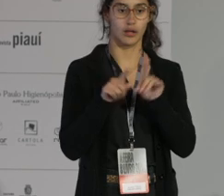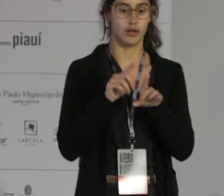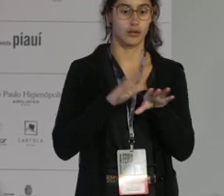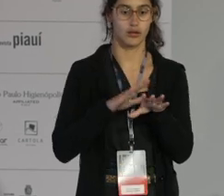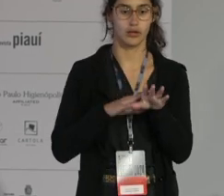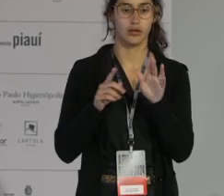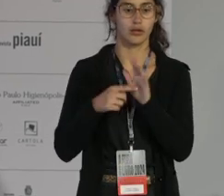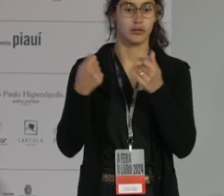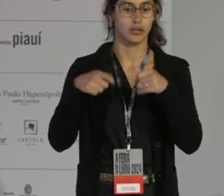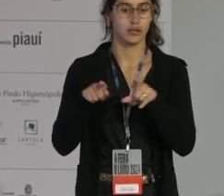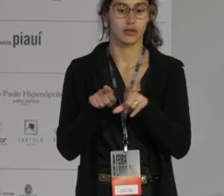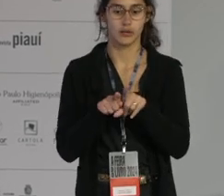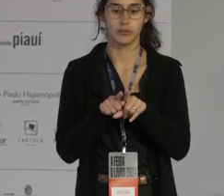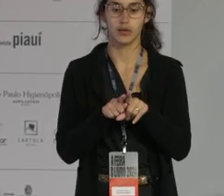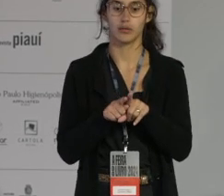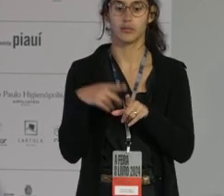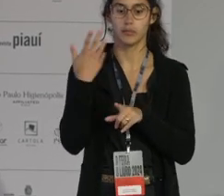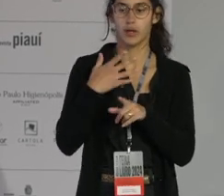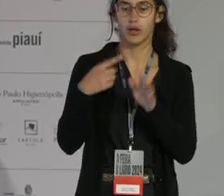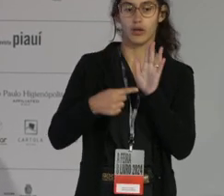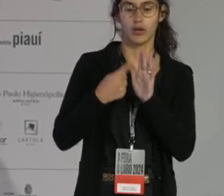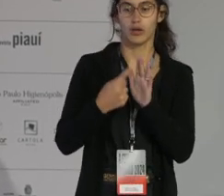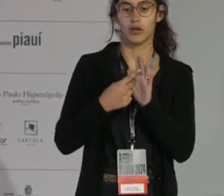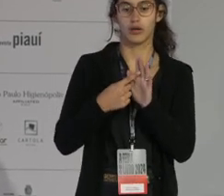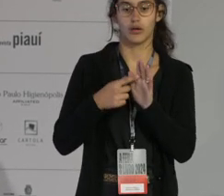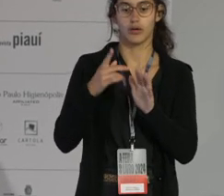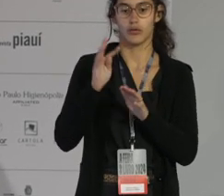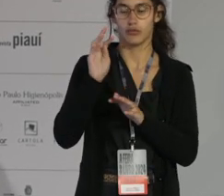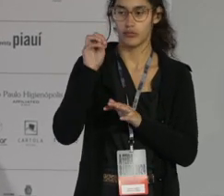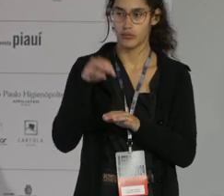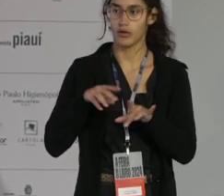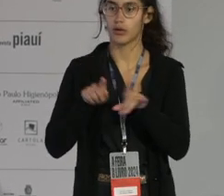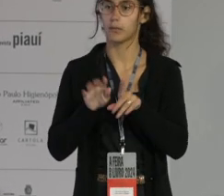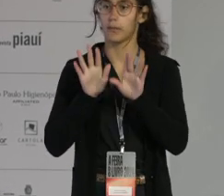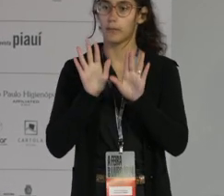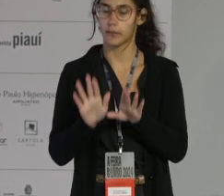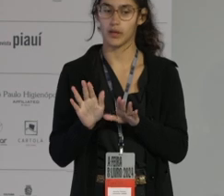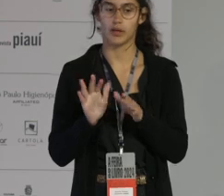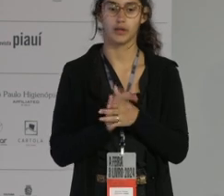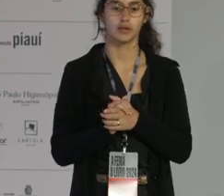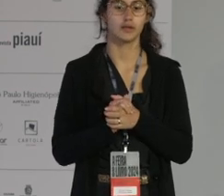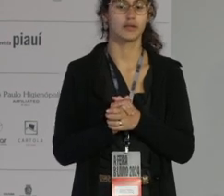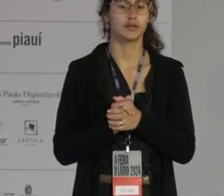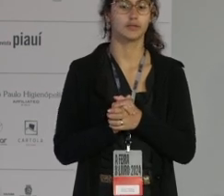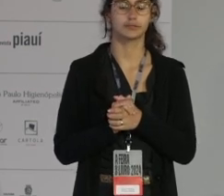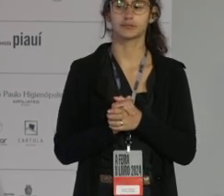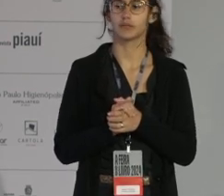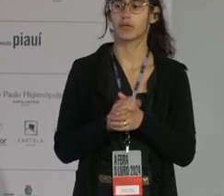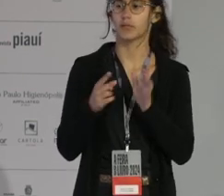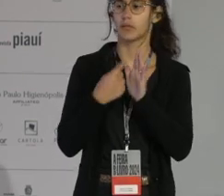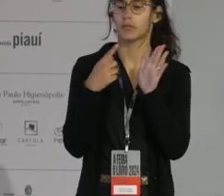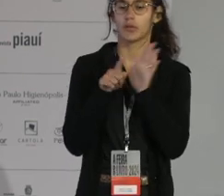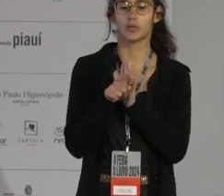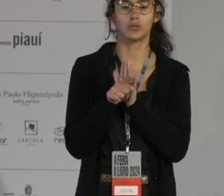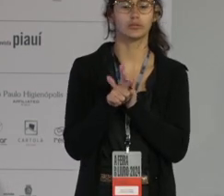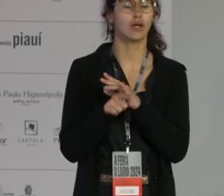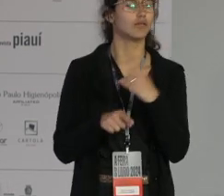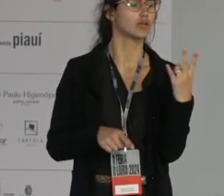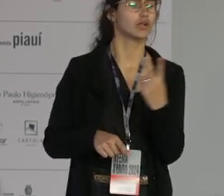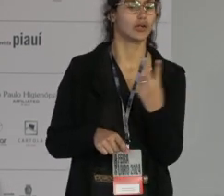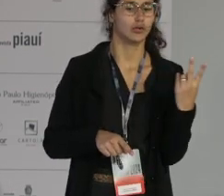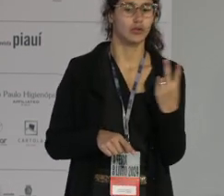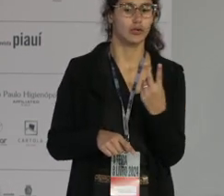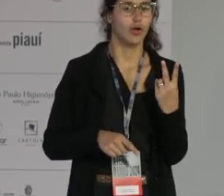que você se despe muito de uma certa forma, né, assim. Mas assim, a minha pergunta é: vocês dois